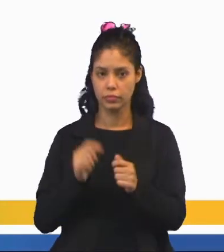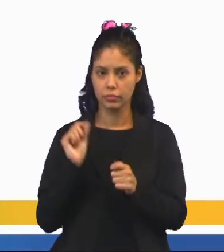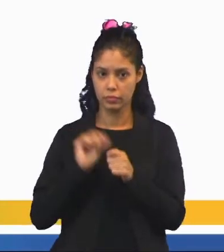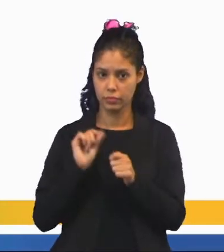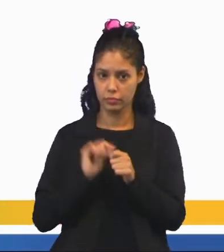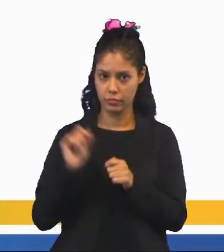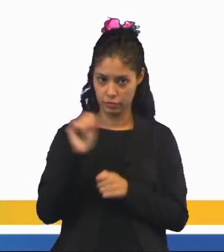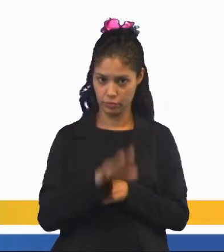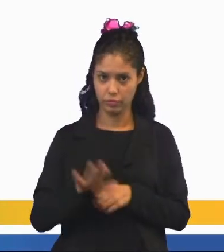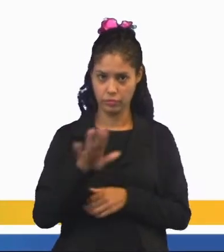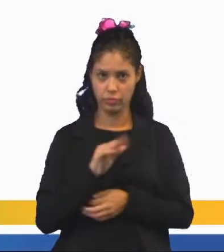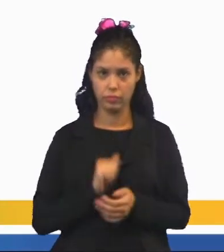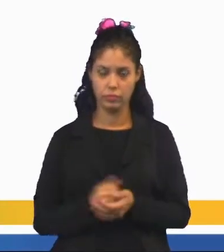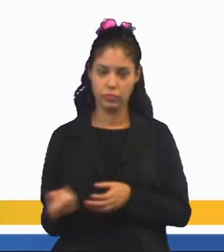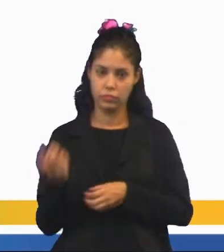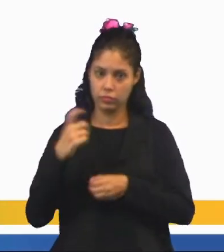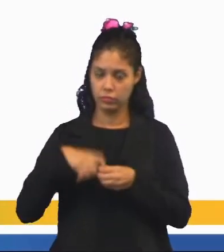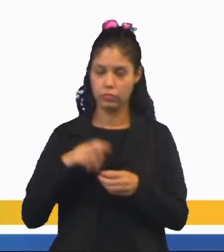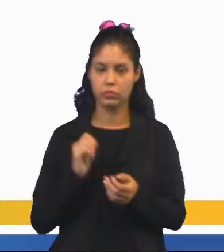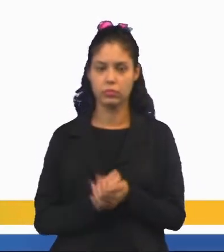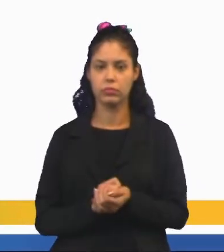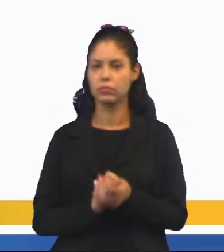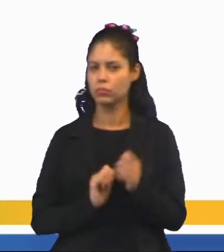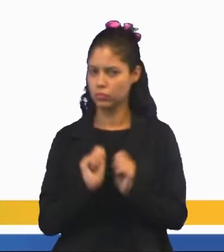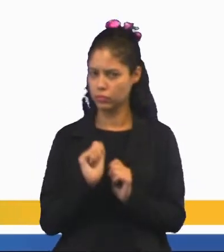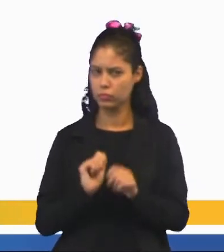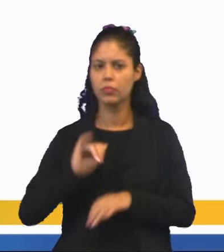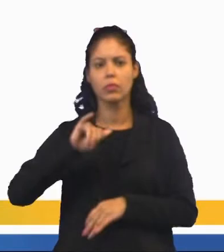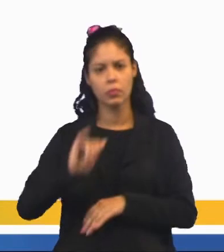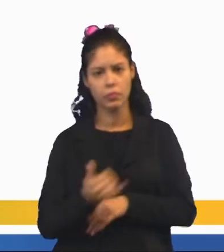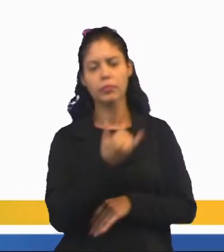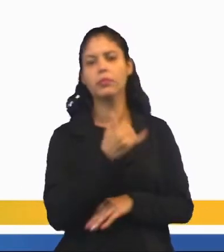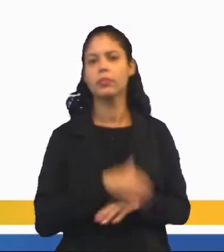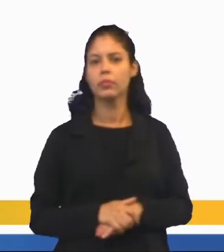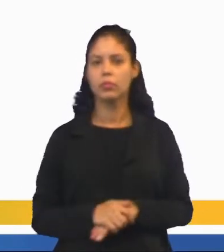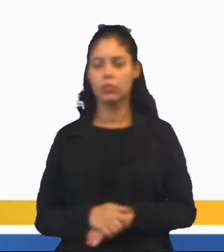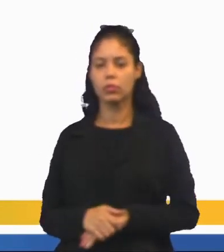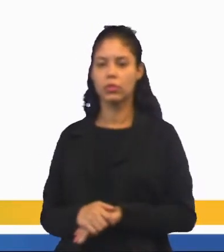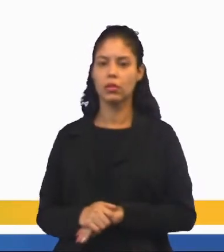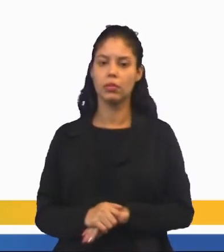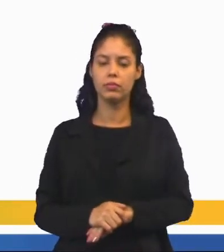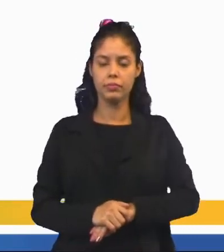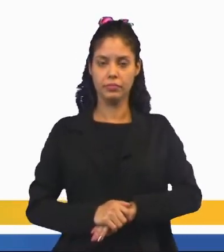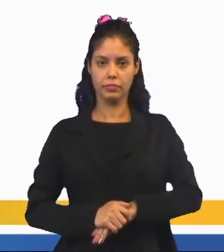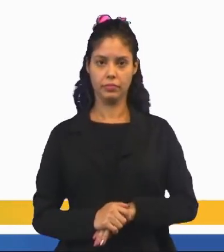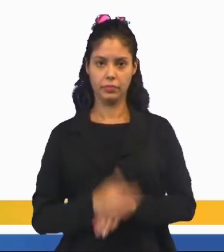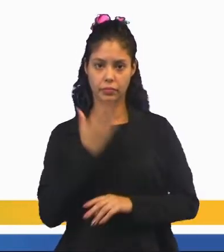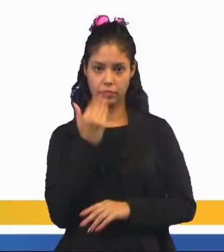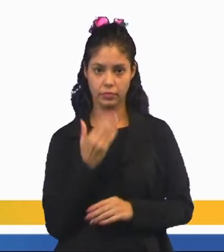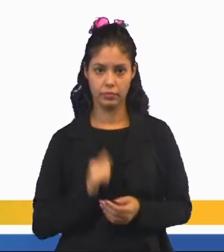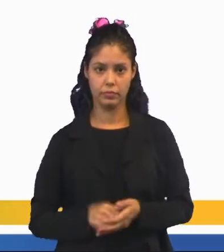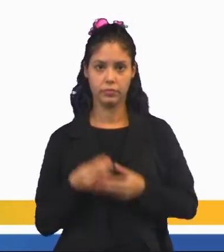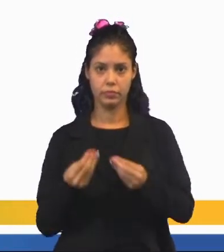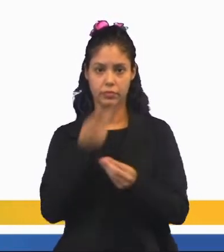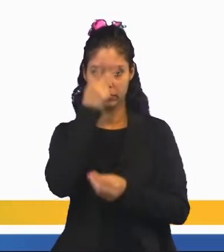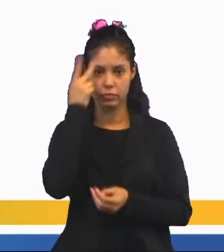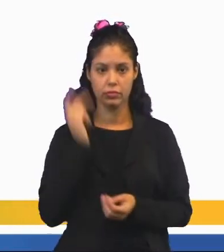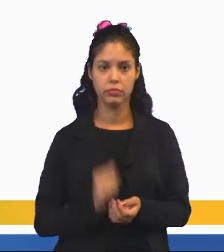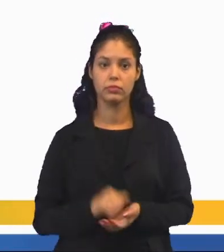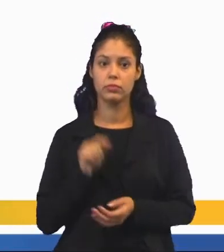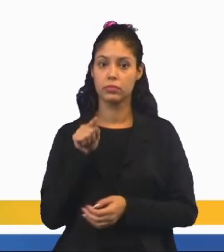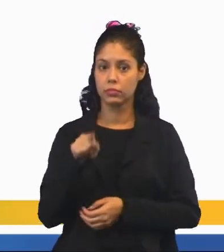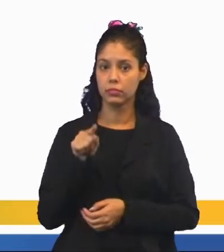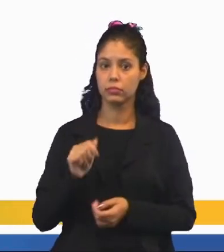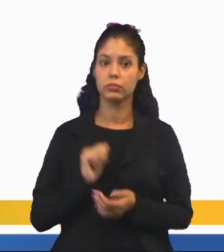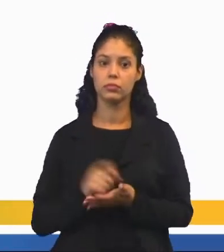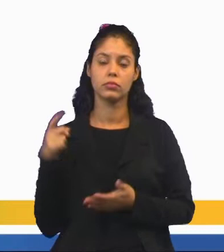que se reutilizava voltava, né, de forma para ir para as prateleiras como forma de alimentar as pessoas.